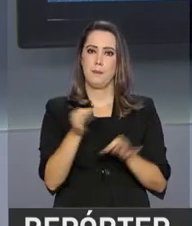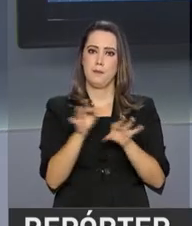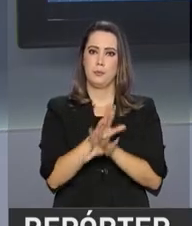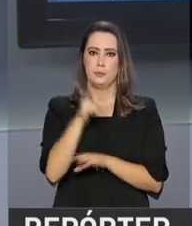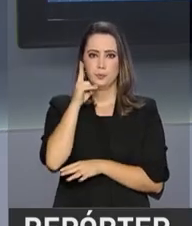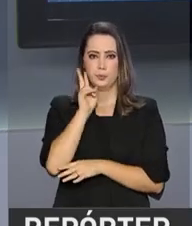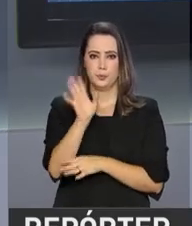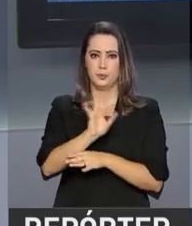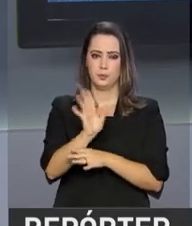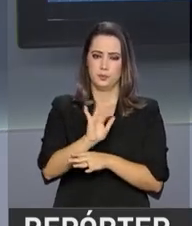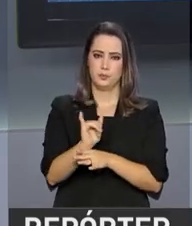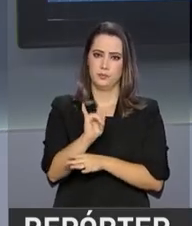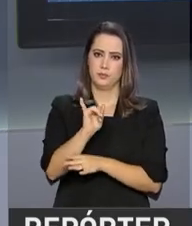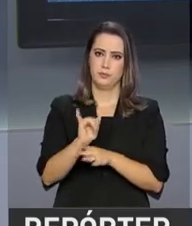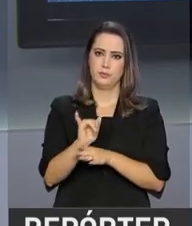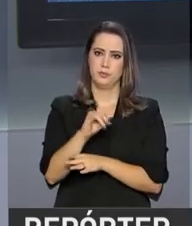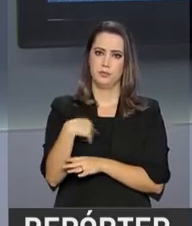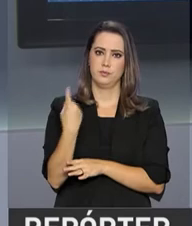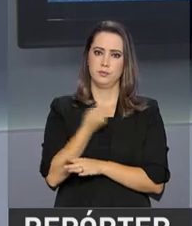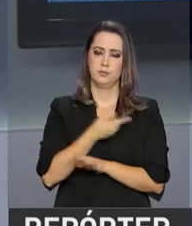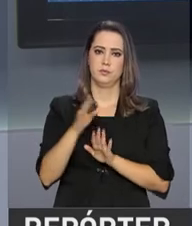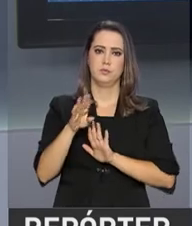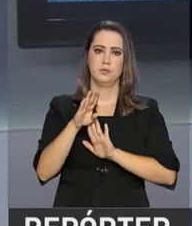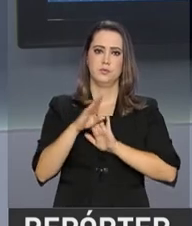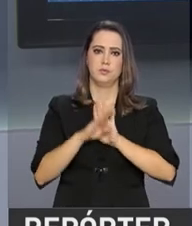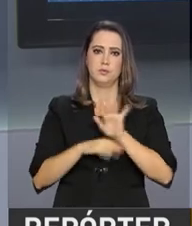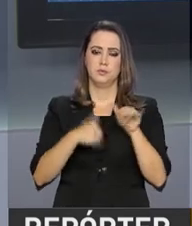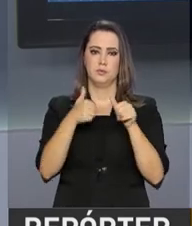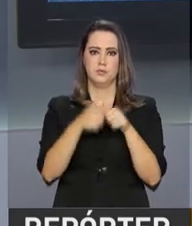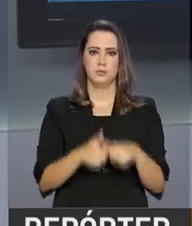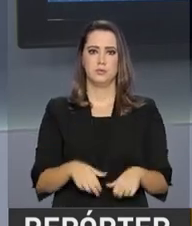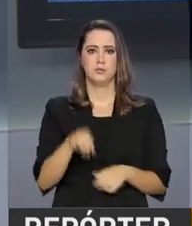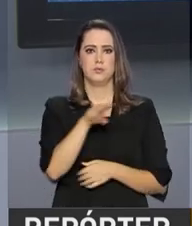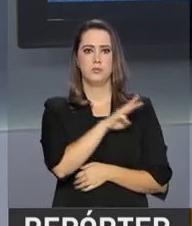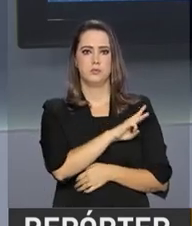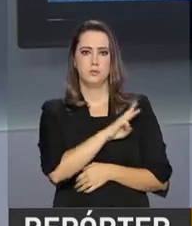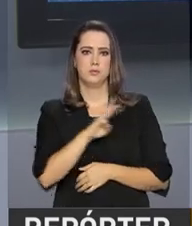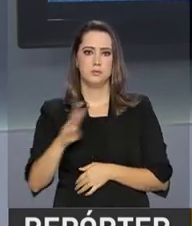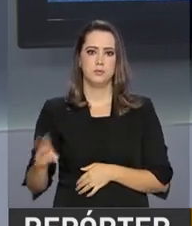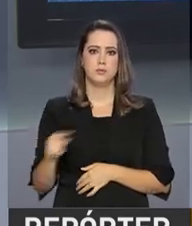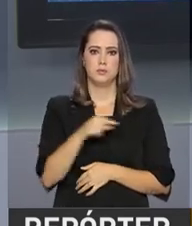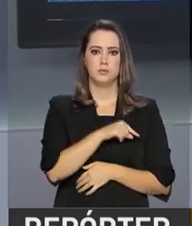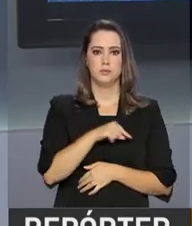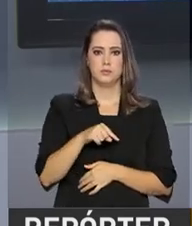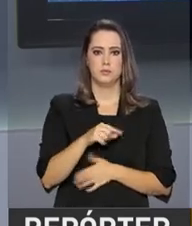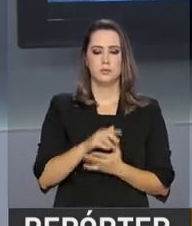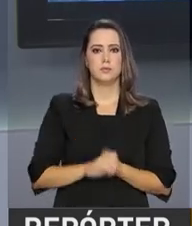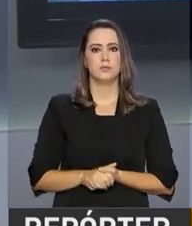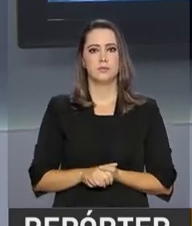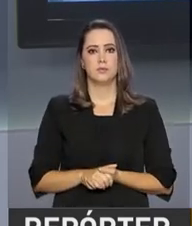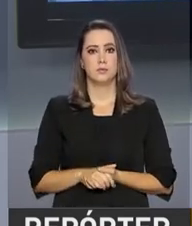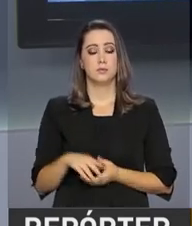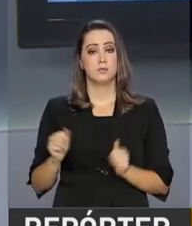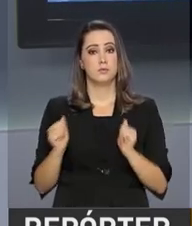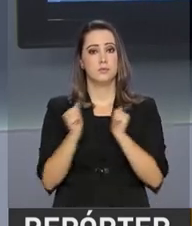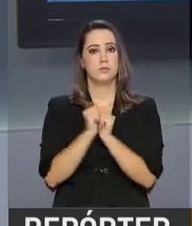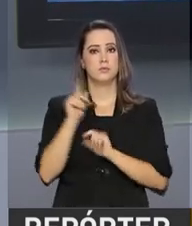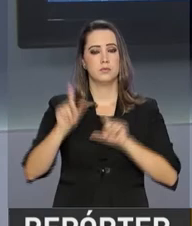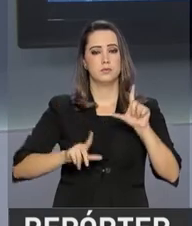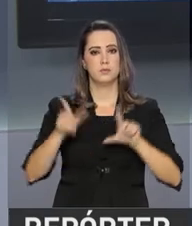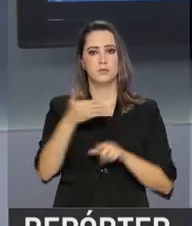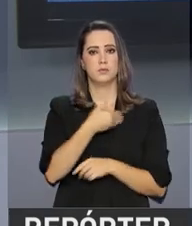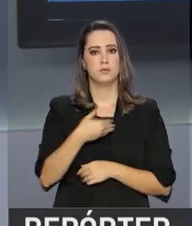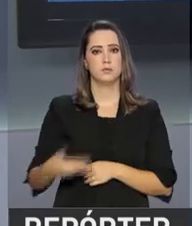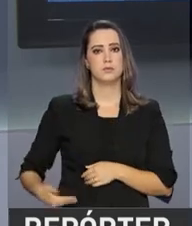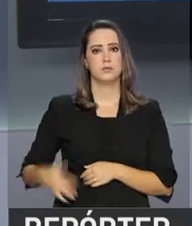por aqui você pode rever as reportagens no youtube e toda a nossa programação também está na nossa página na internet continue com